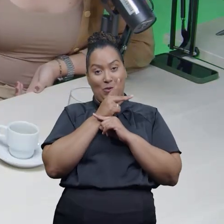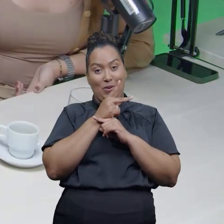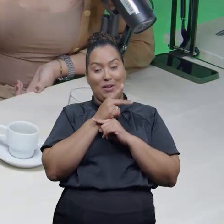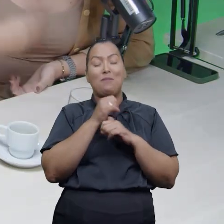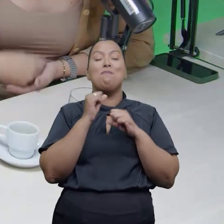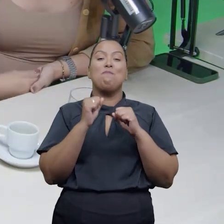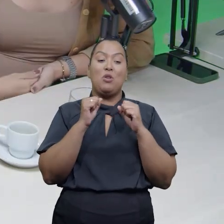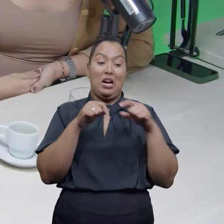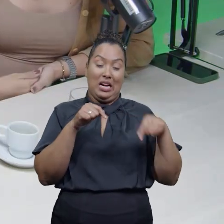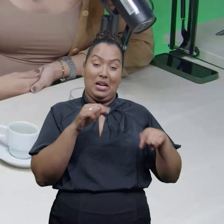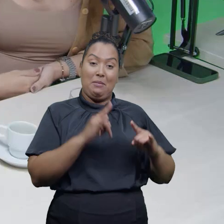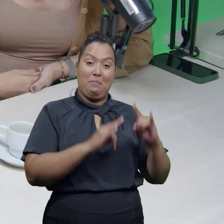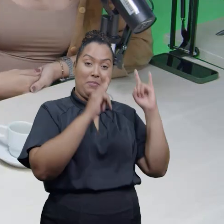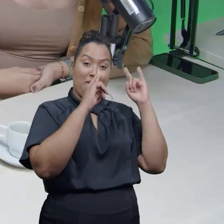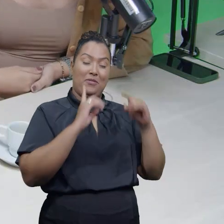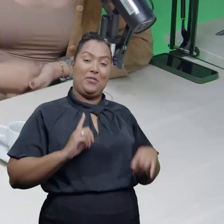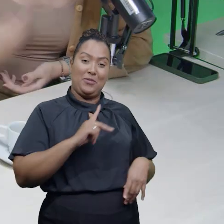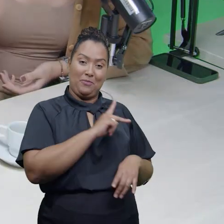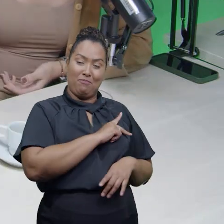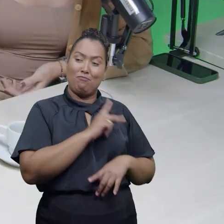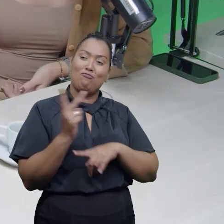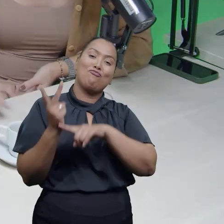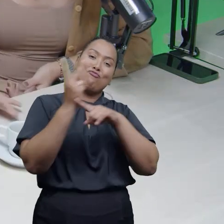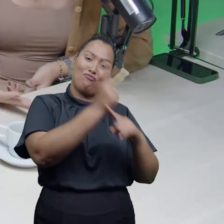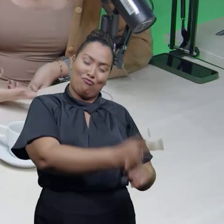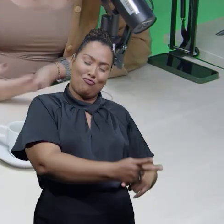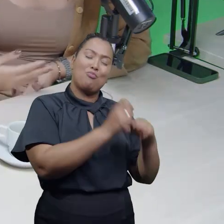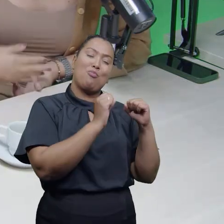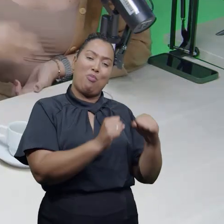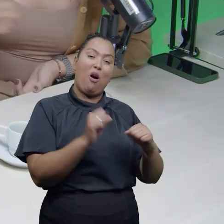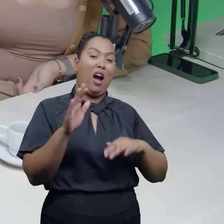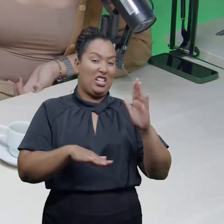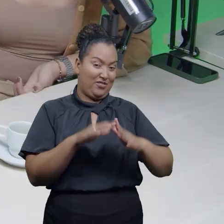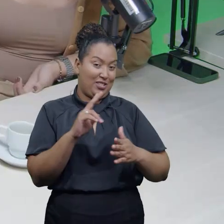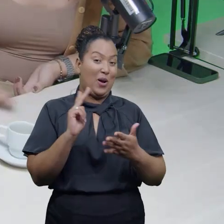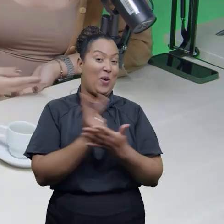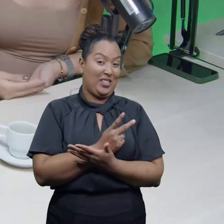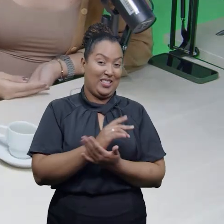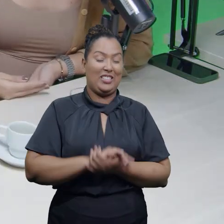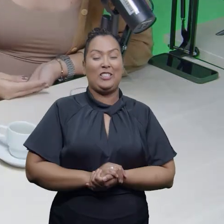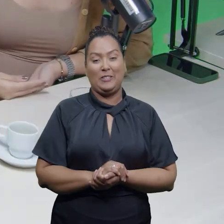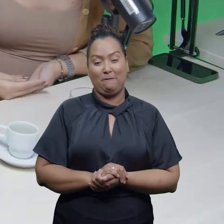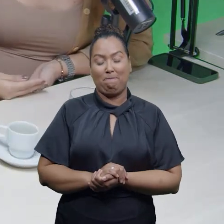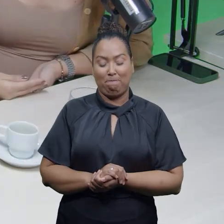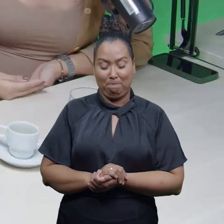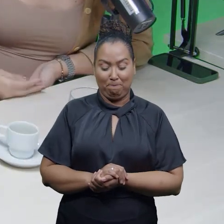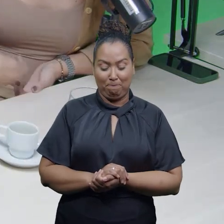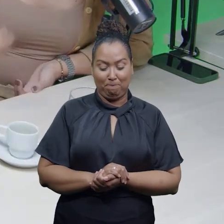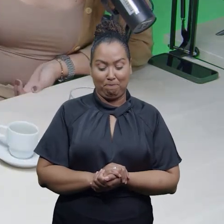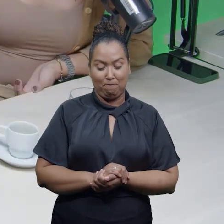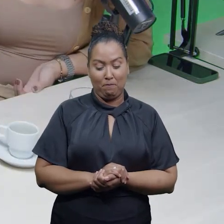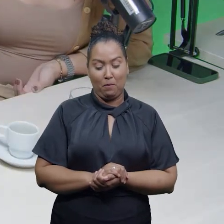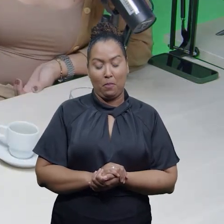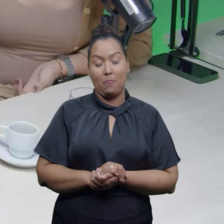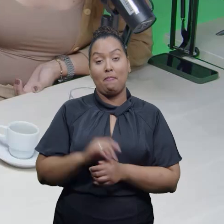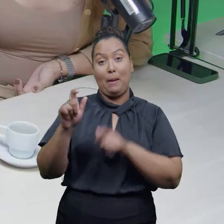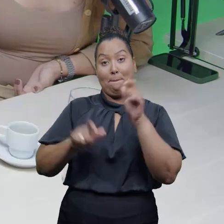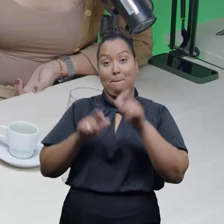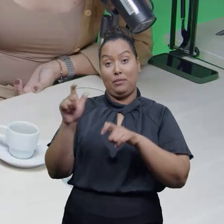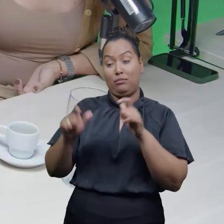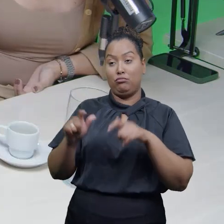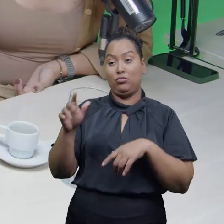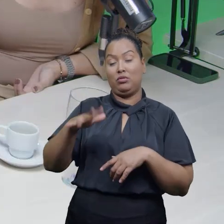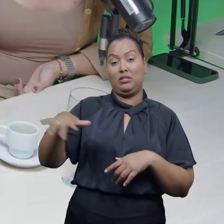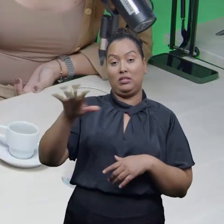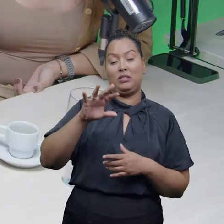antes, eles já buscam a gente no prédio da defensoria, quando eles conseguem. Às vezes também isso acontece. A pessoal